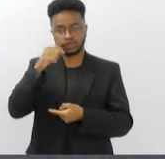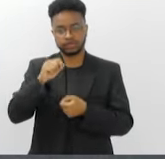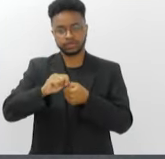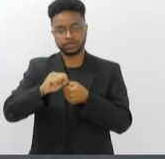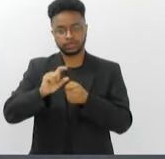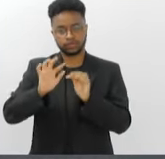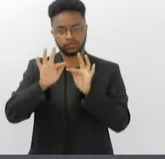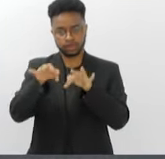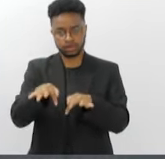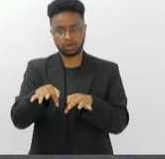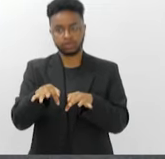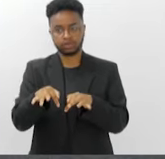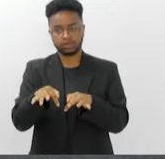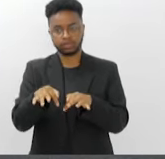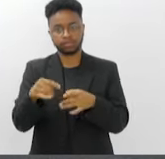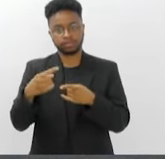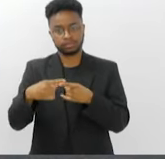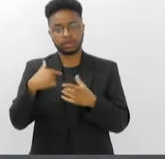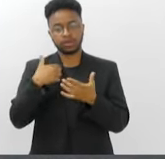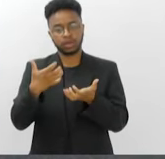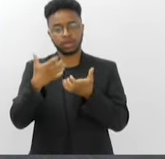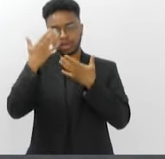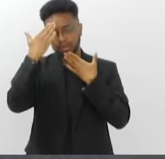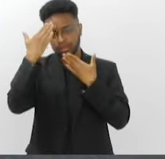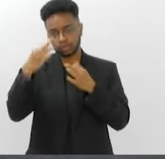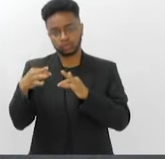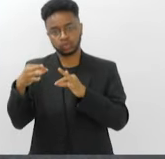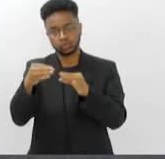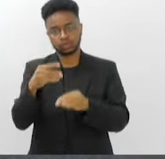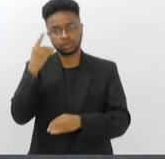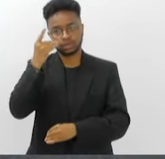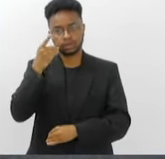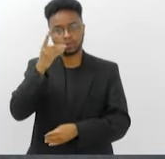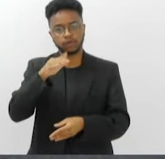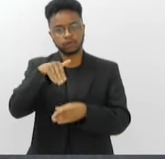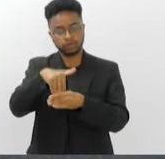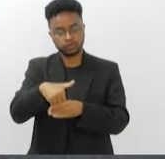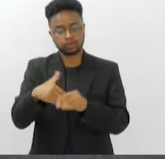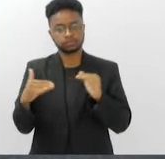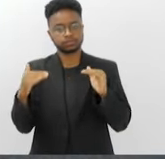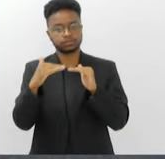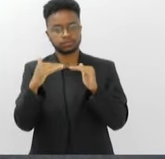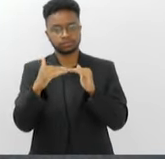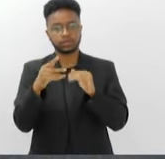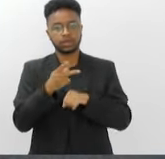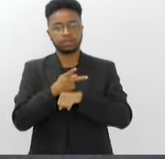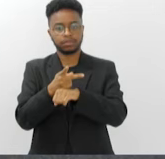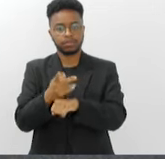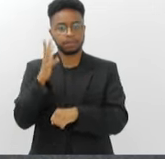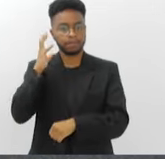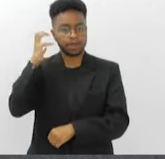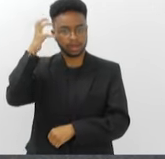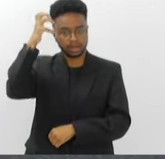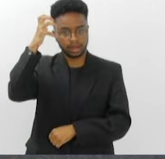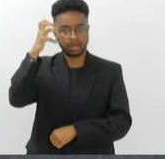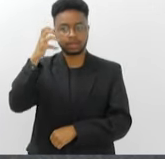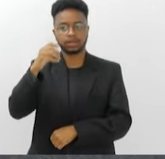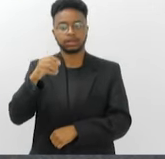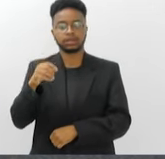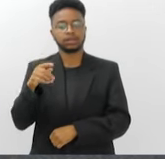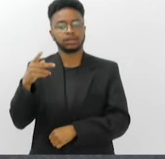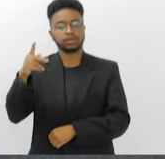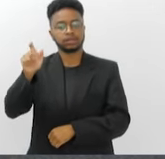final para agradecer, né, a todos os deputados e deputadas que votaram favoráveis ao prêmio Marielle Franco, a